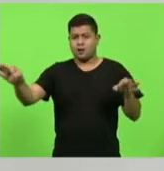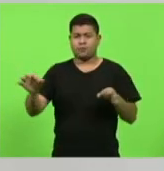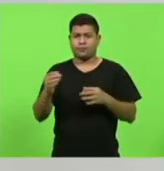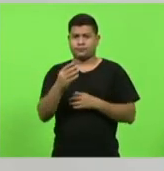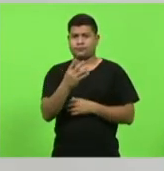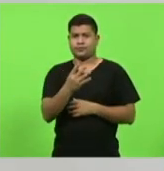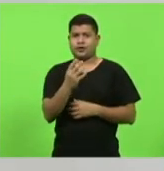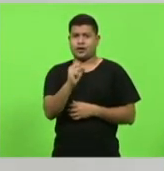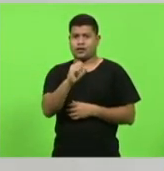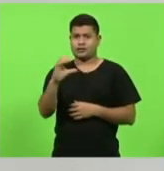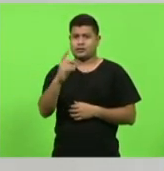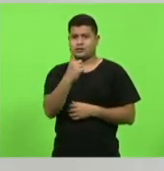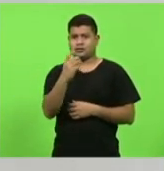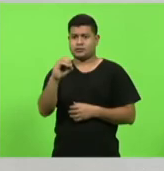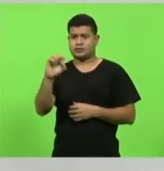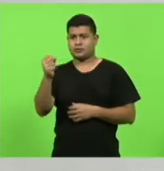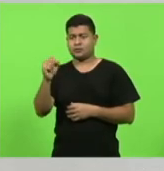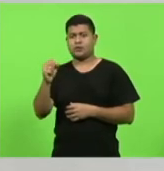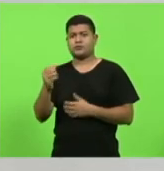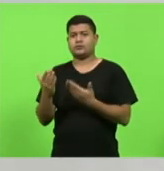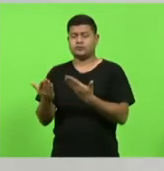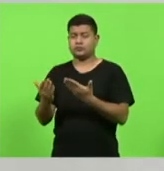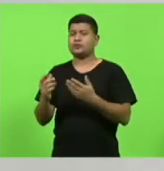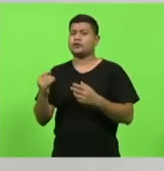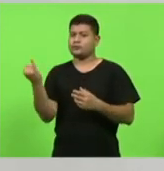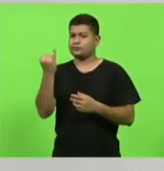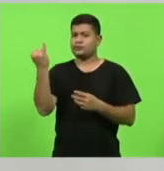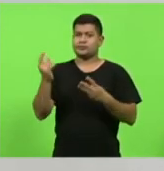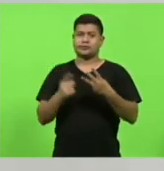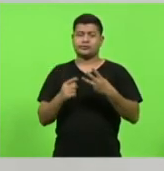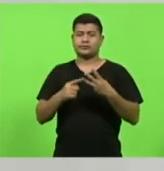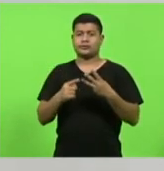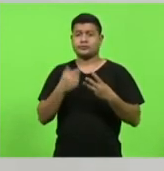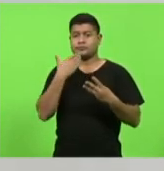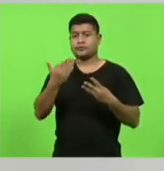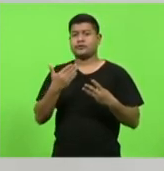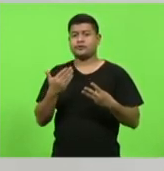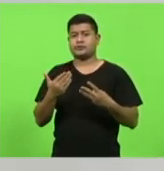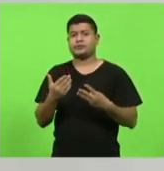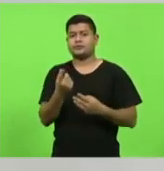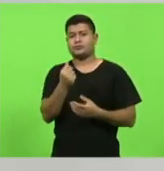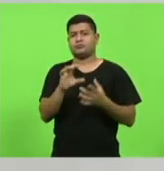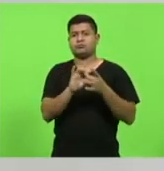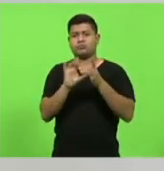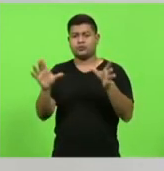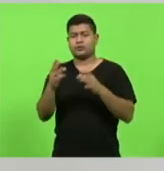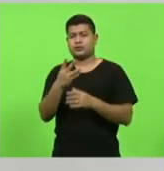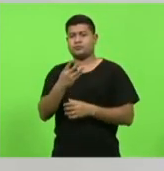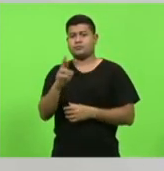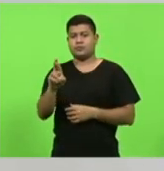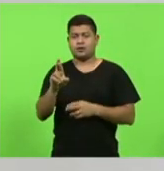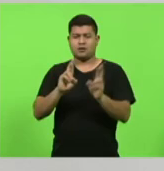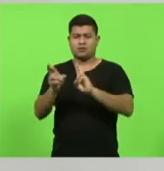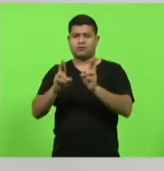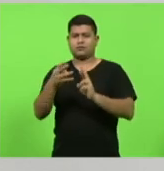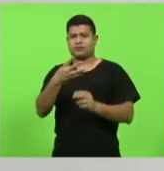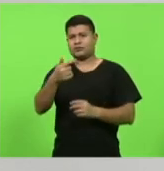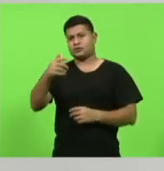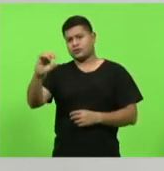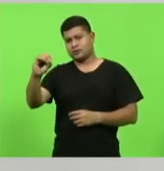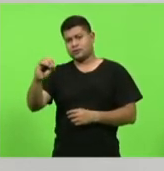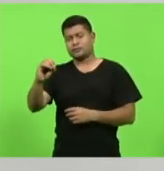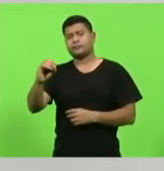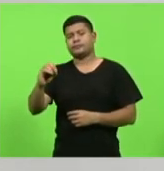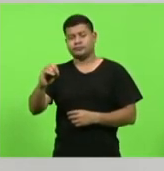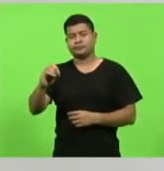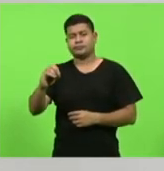Via Expressa, que é fundamental, e também o pedido da questão dos recursos para a BR-470, que são vitais para o povo do